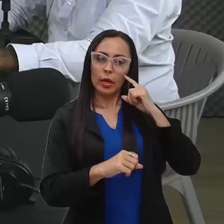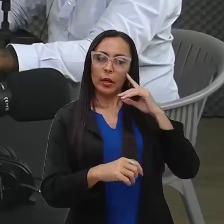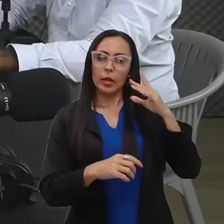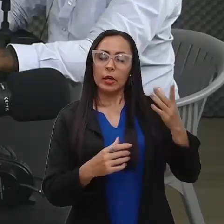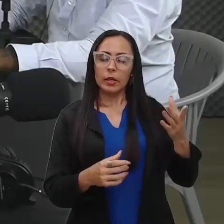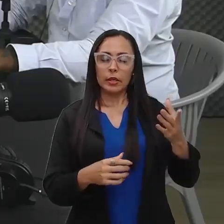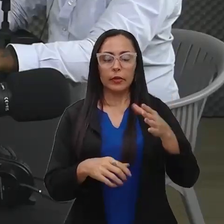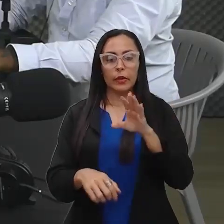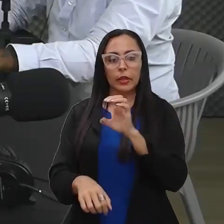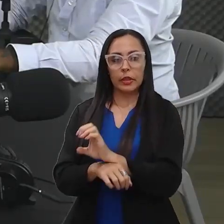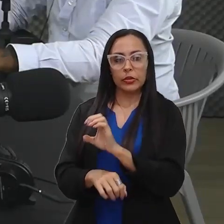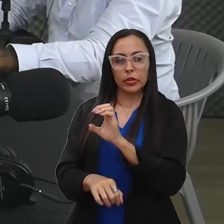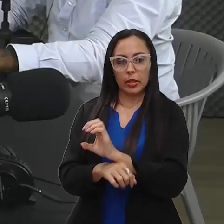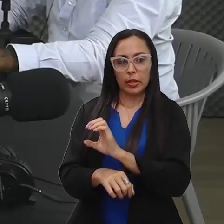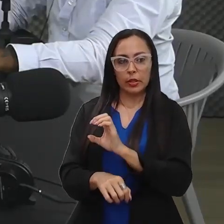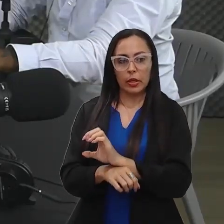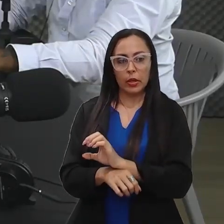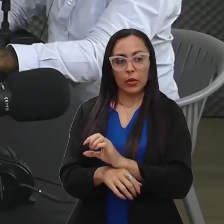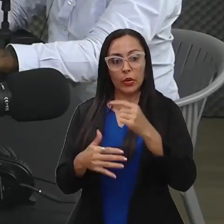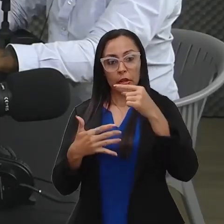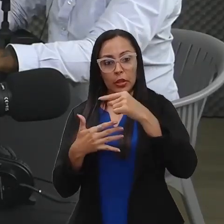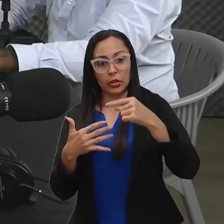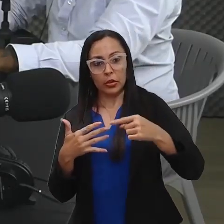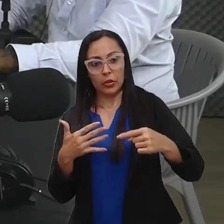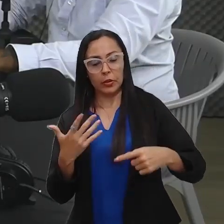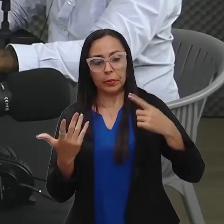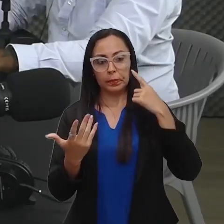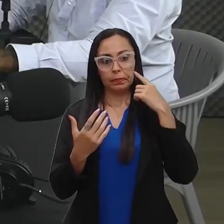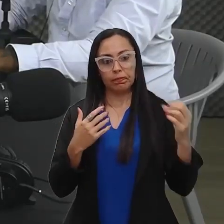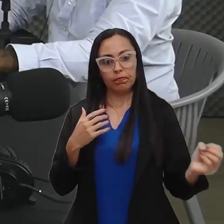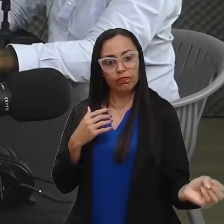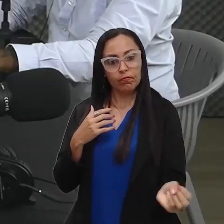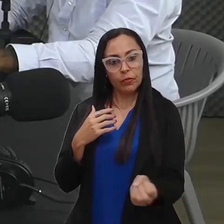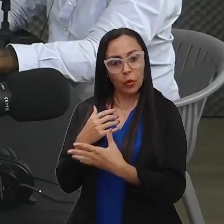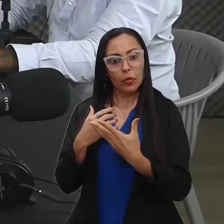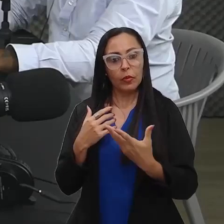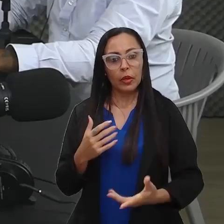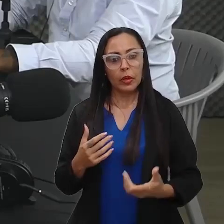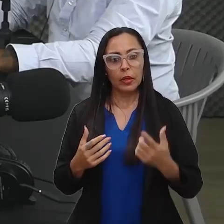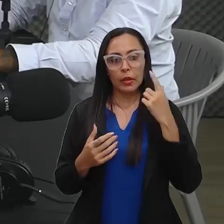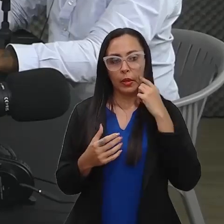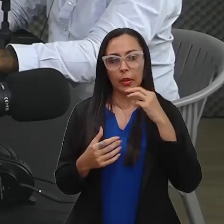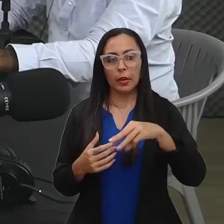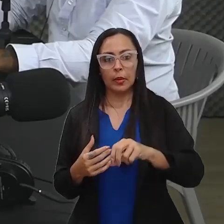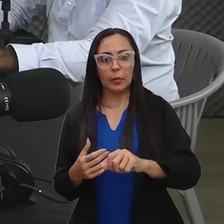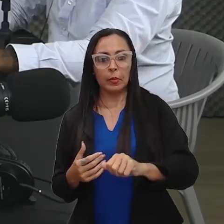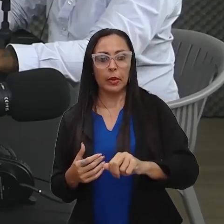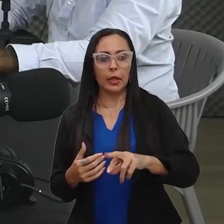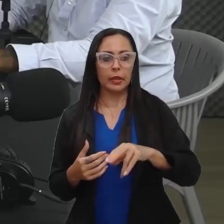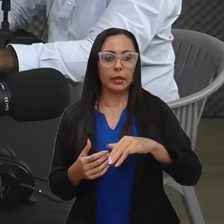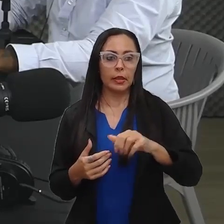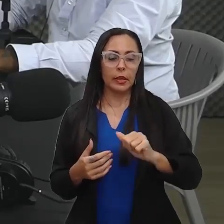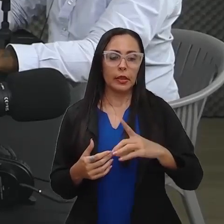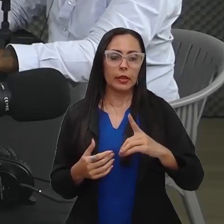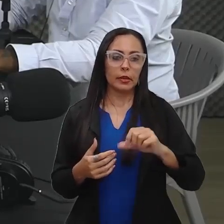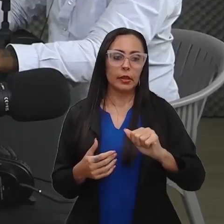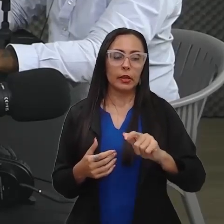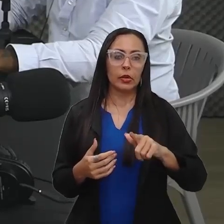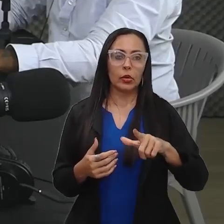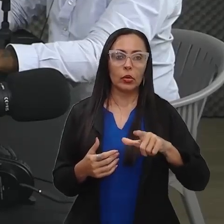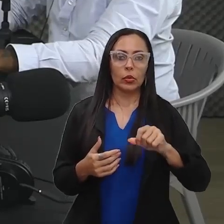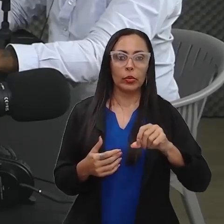Estado questões e demandas novas. Acho que é muito... Maria da Glória Gon, ela traz uma coisa muito interessante no sentido